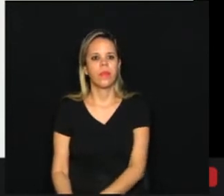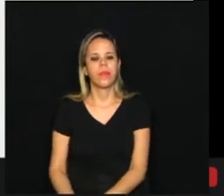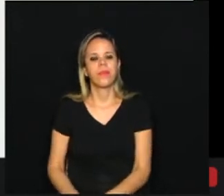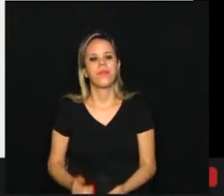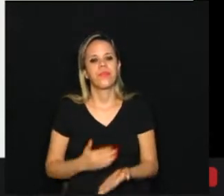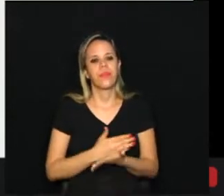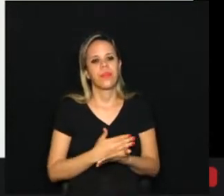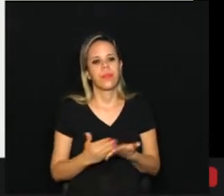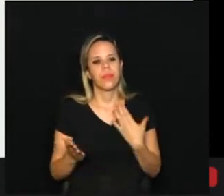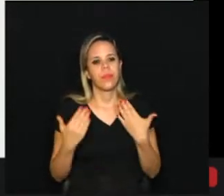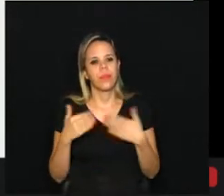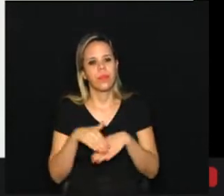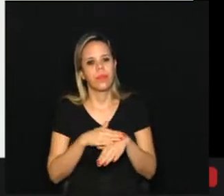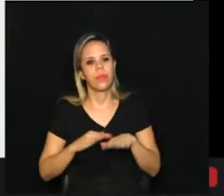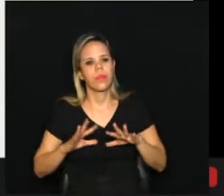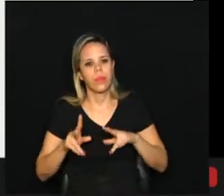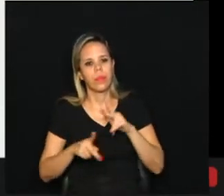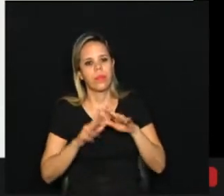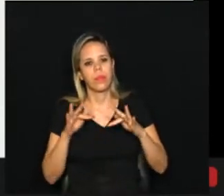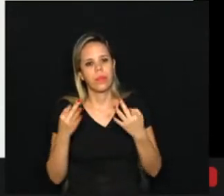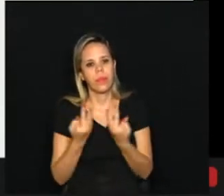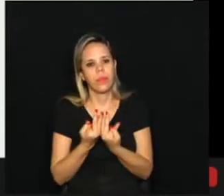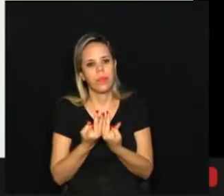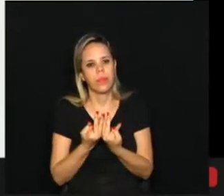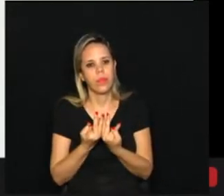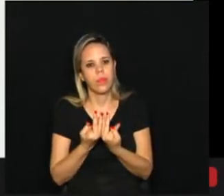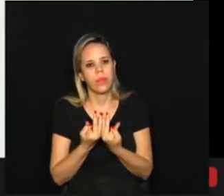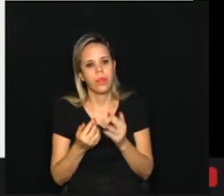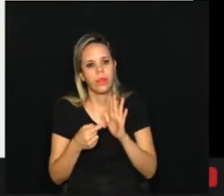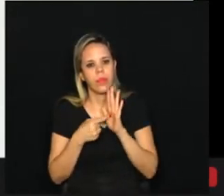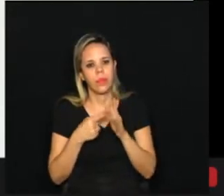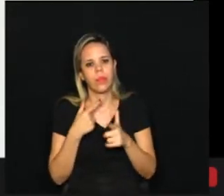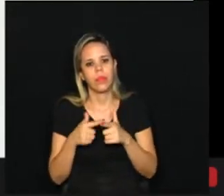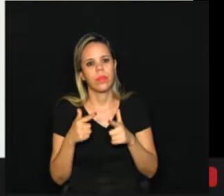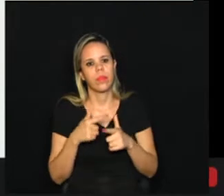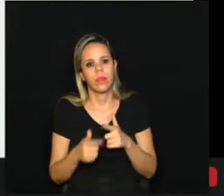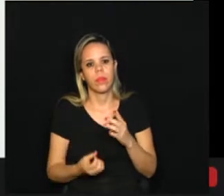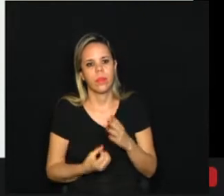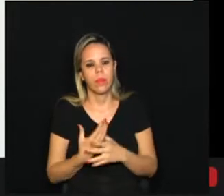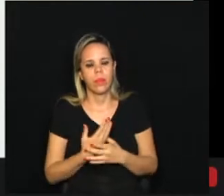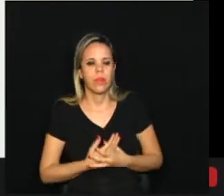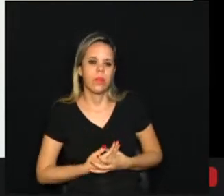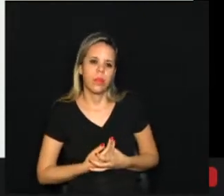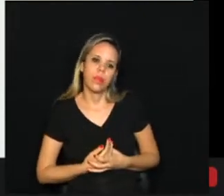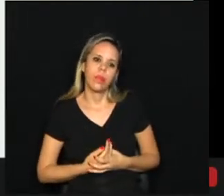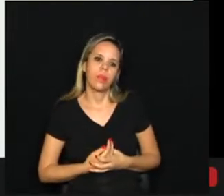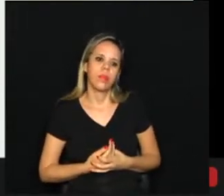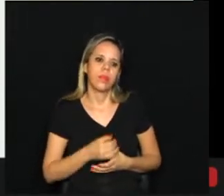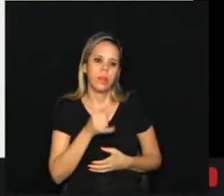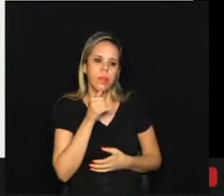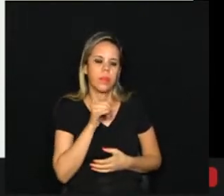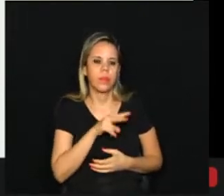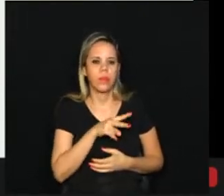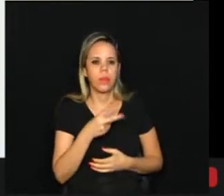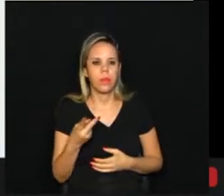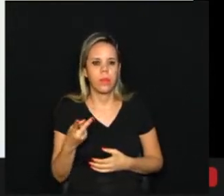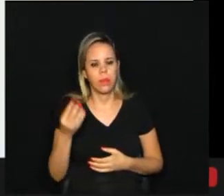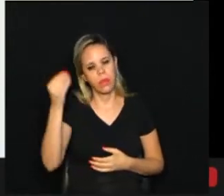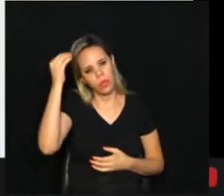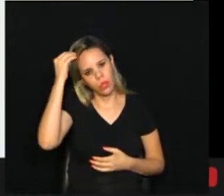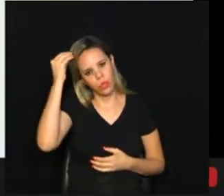começou a conversar com todos os pais, expondo a situação, meio que virando que a